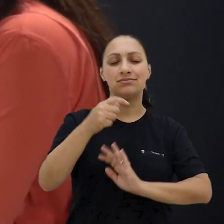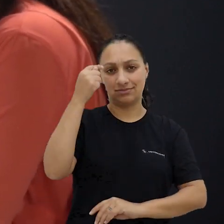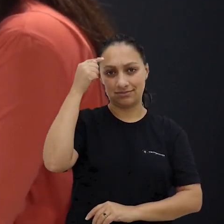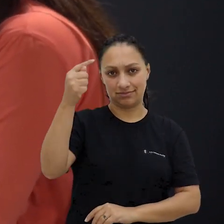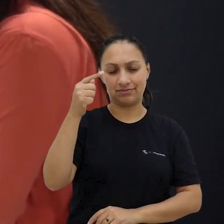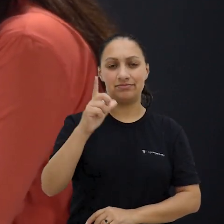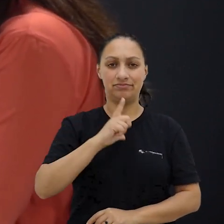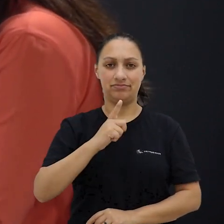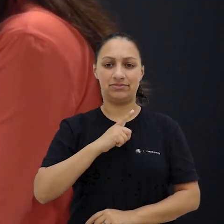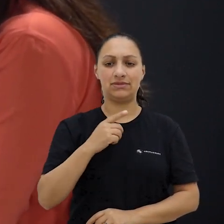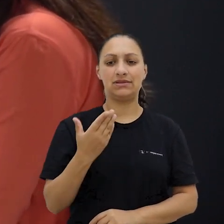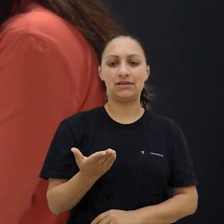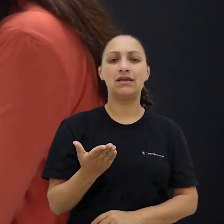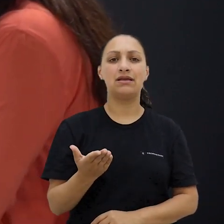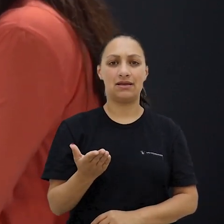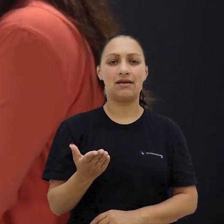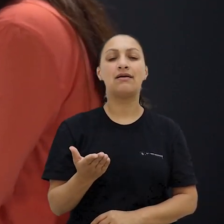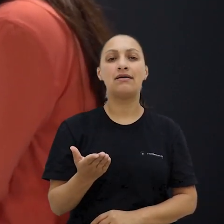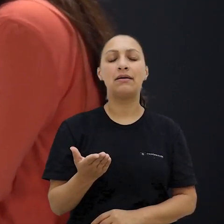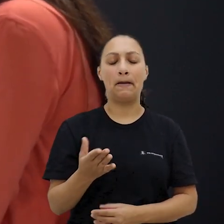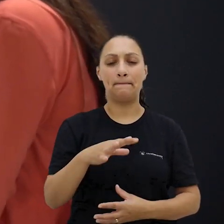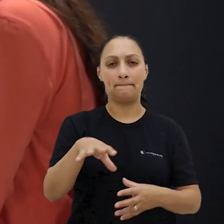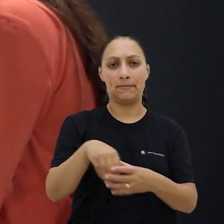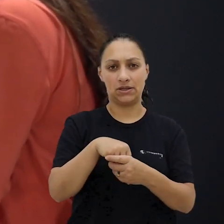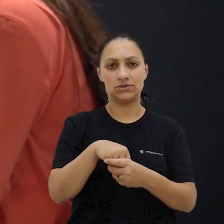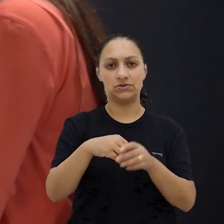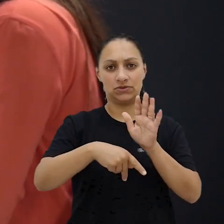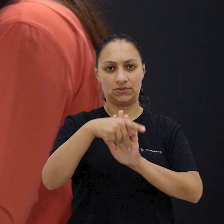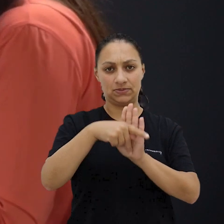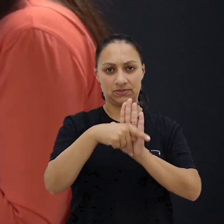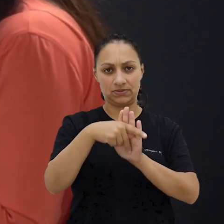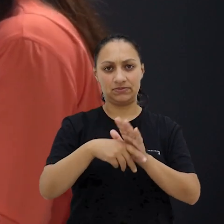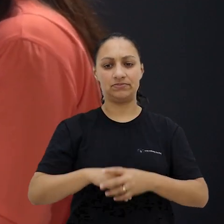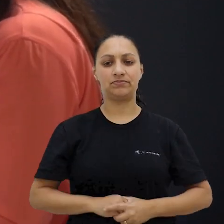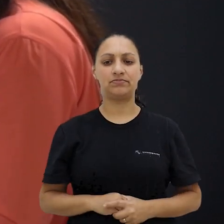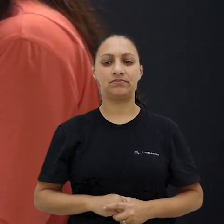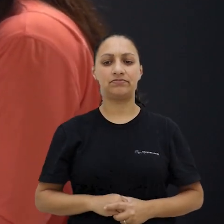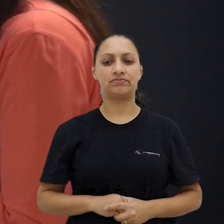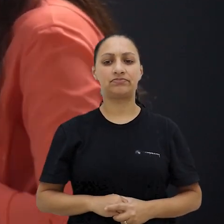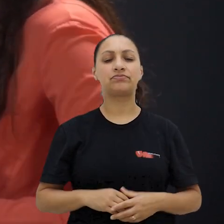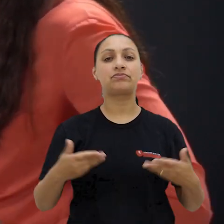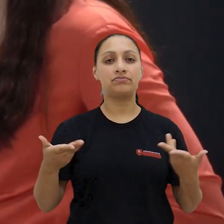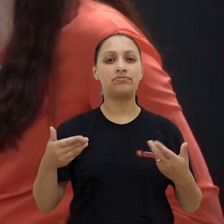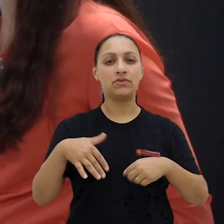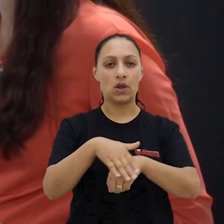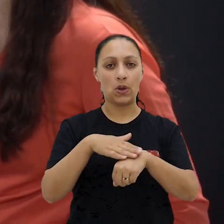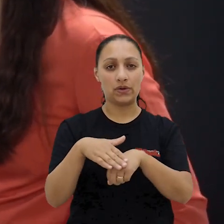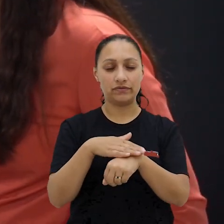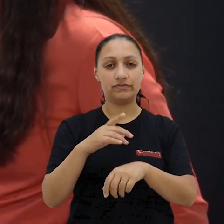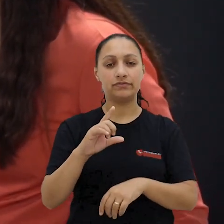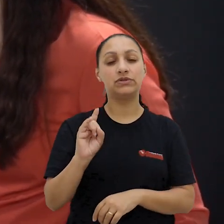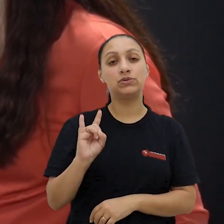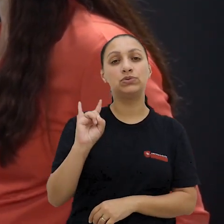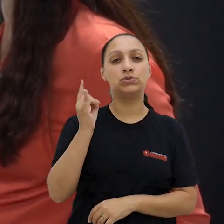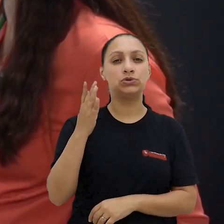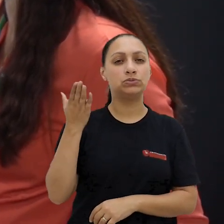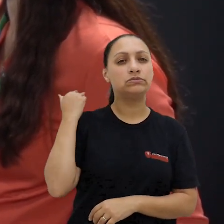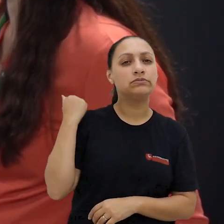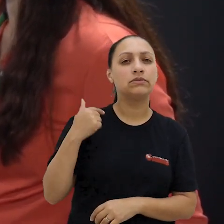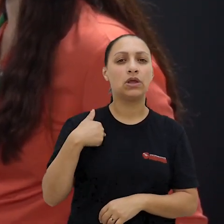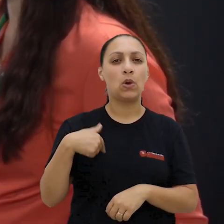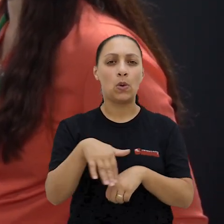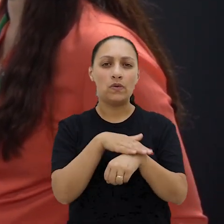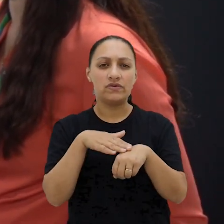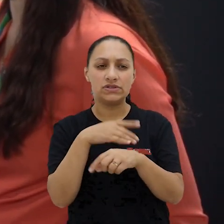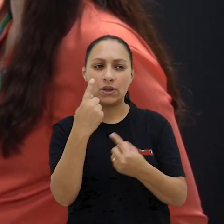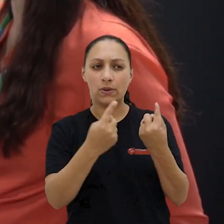e a ideia é que a gente tenha essa empresa participando. E aí, agora nas conversas que eu tive ultimamente com algumas